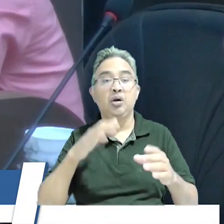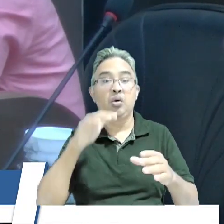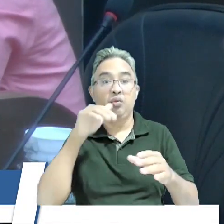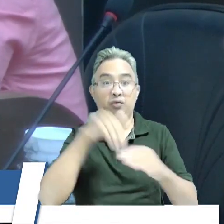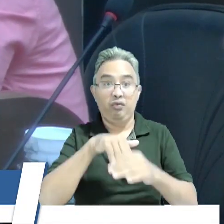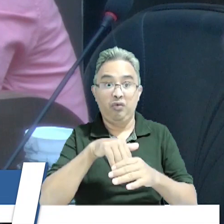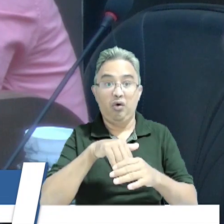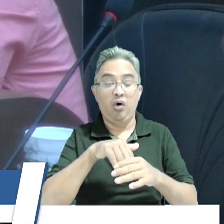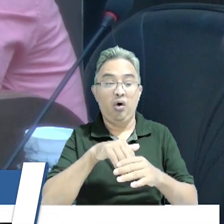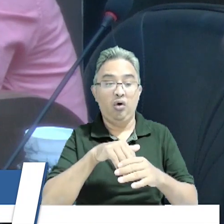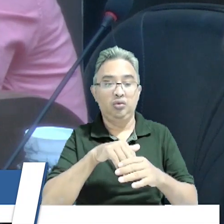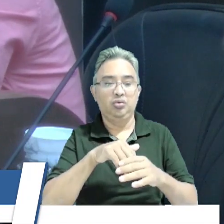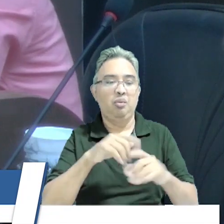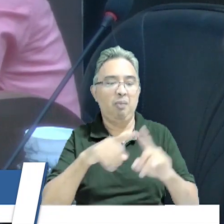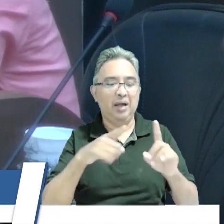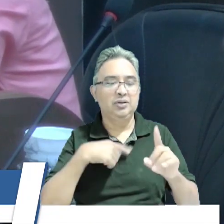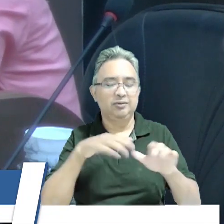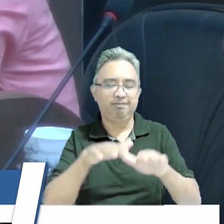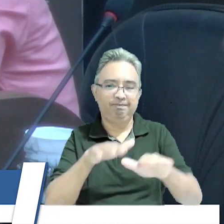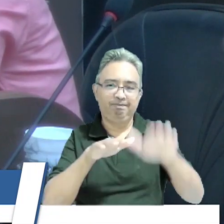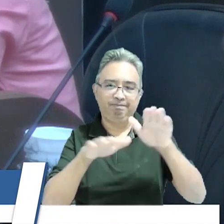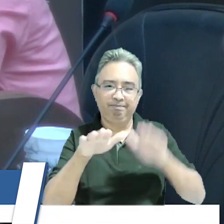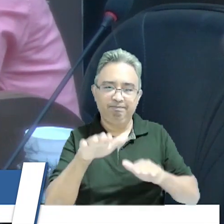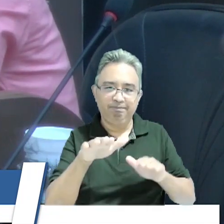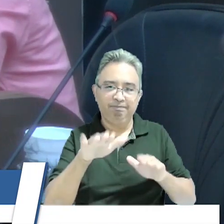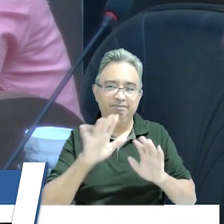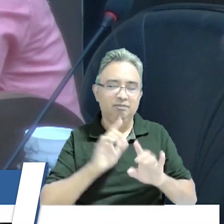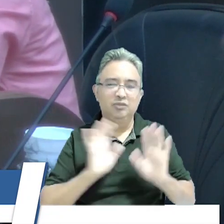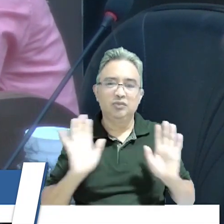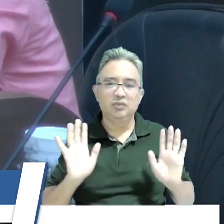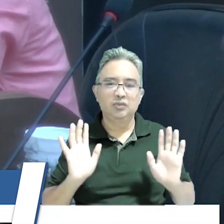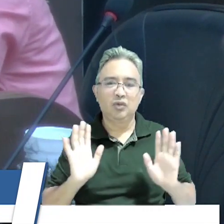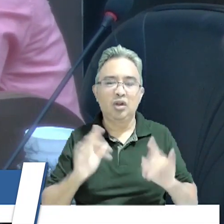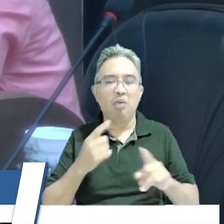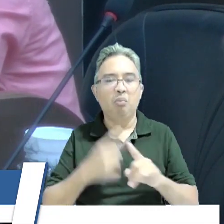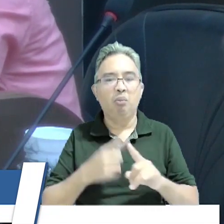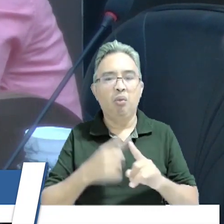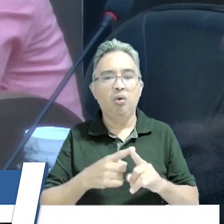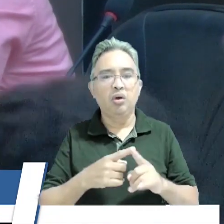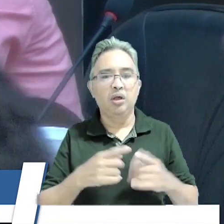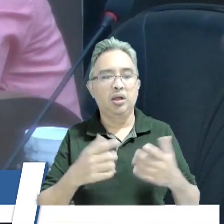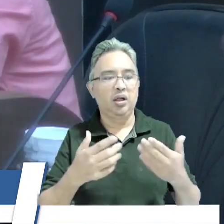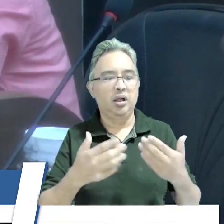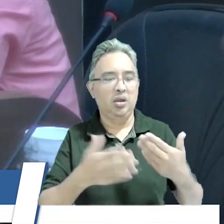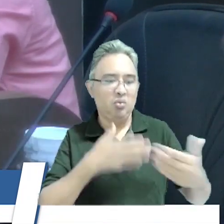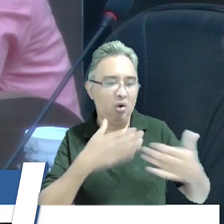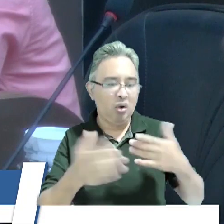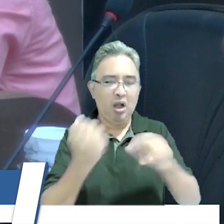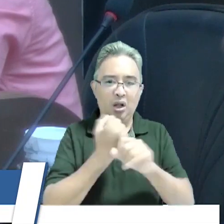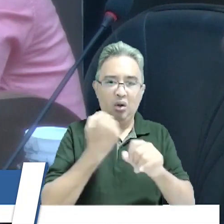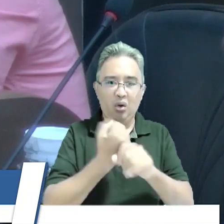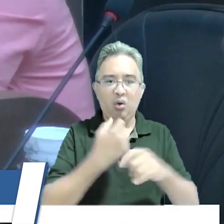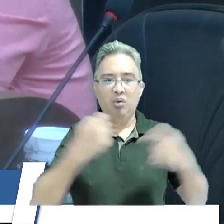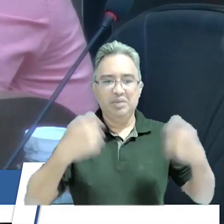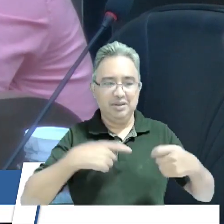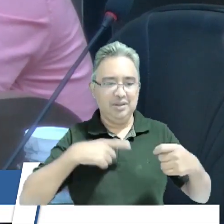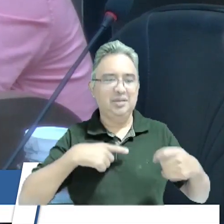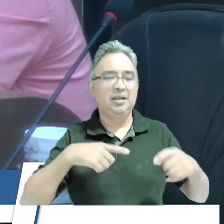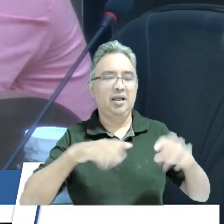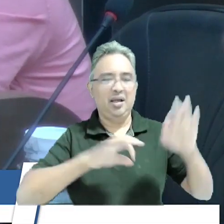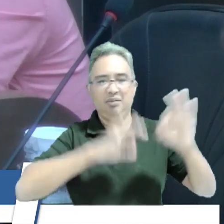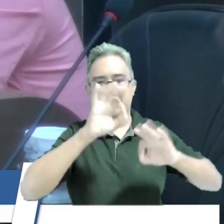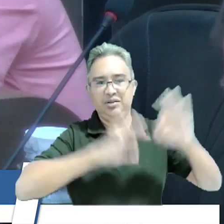pouquinho atrás. Como não existe planejamento em qualquer obra nessa cidade de Franca? Nós